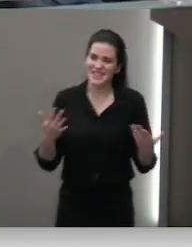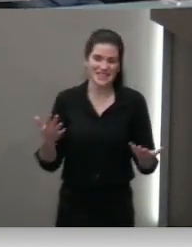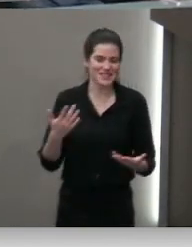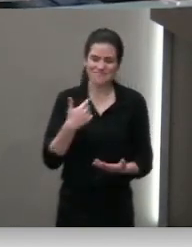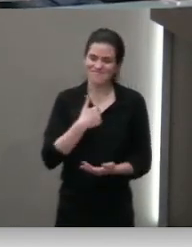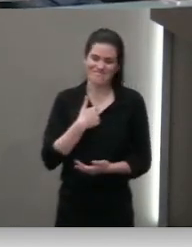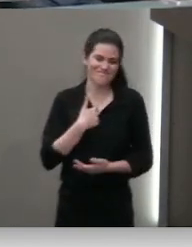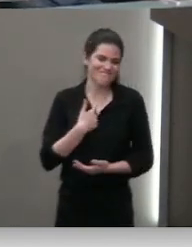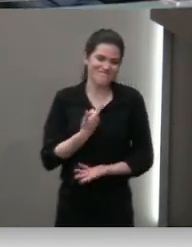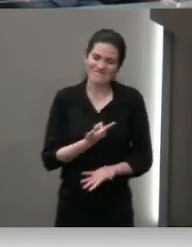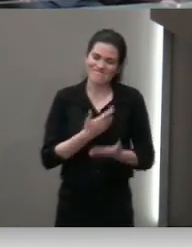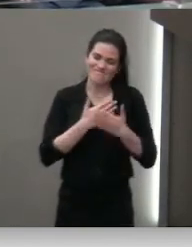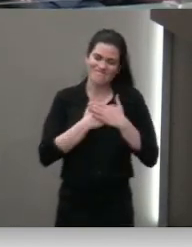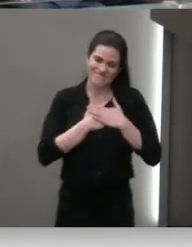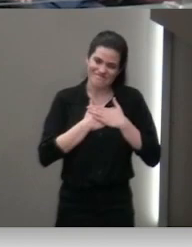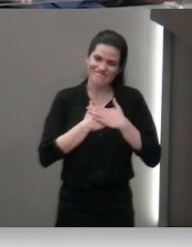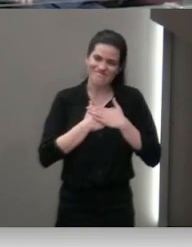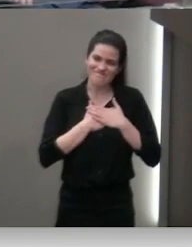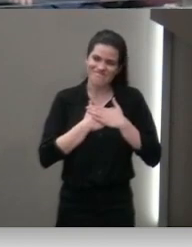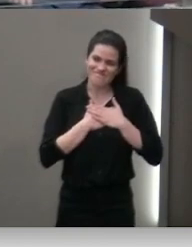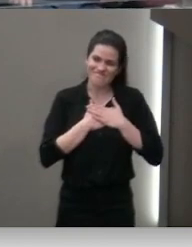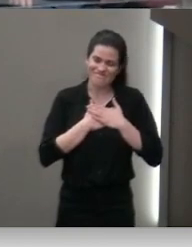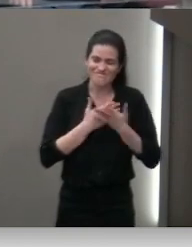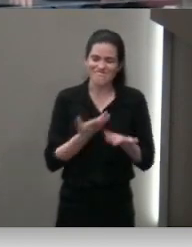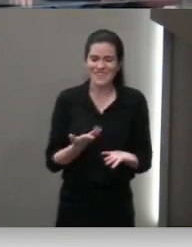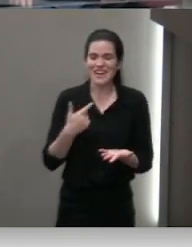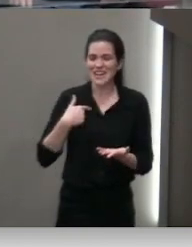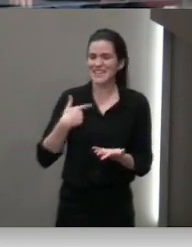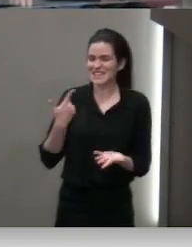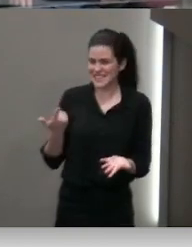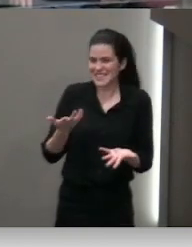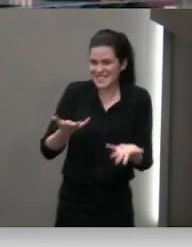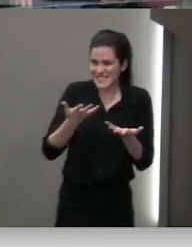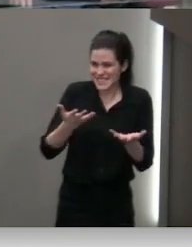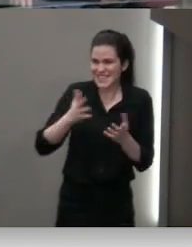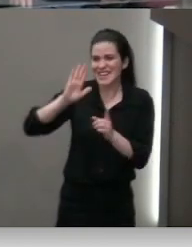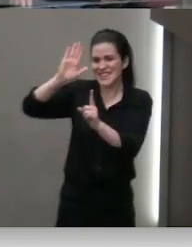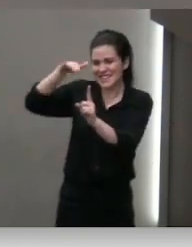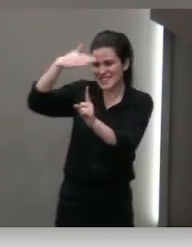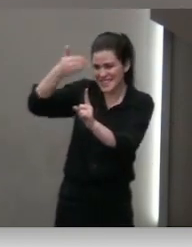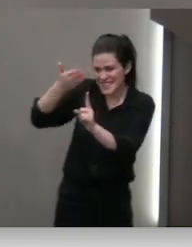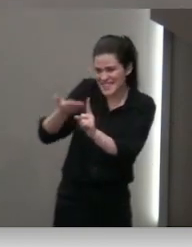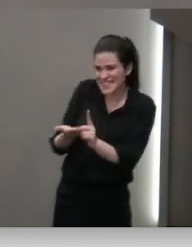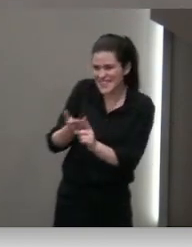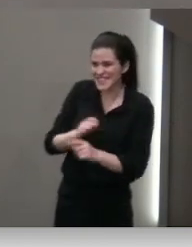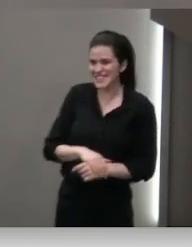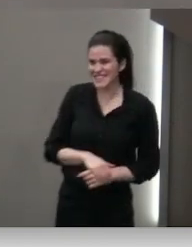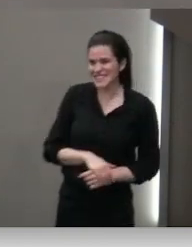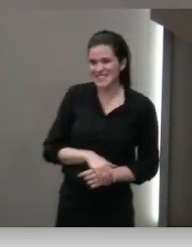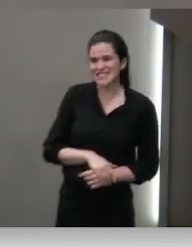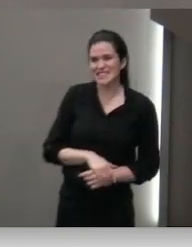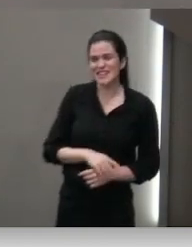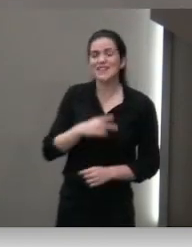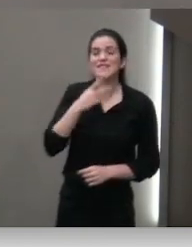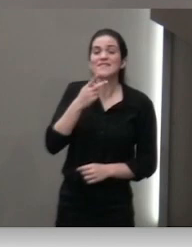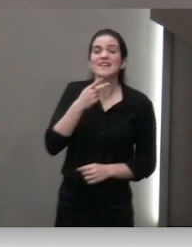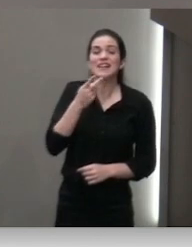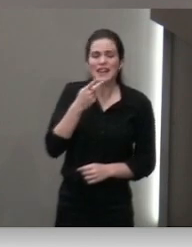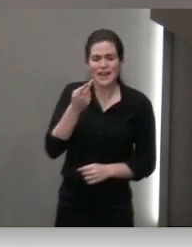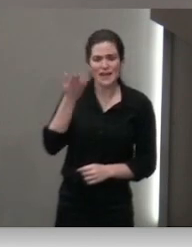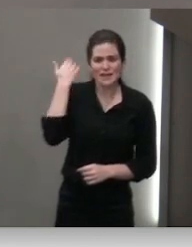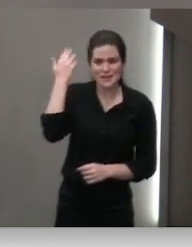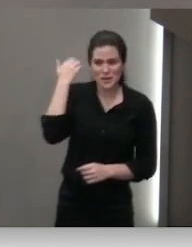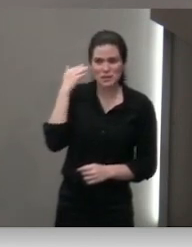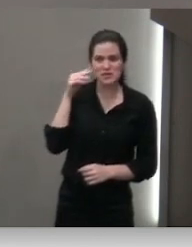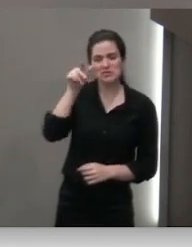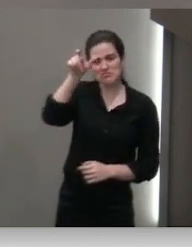Carrião veio um pouquinho atrasado, mas já vimos a sua fala, falei que o senhor foi um dos prefeitos que pensou por 20, 30